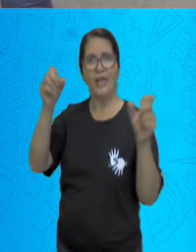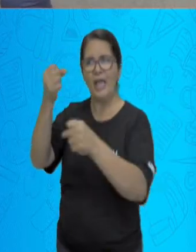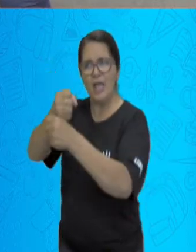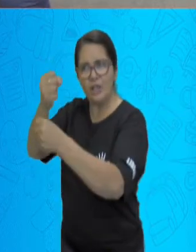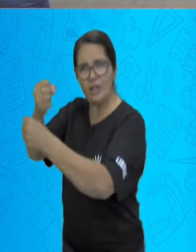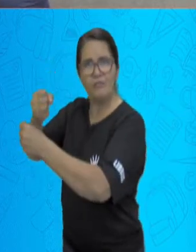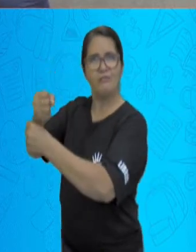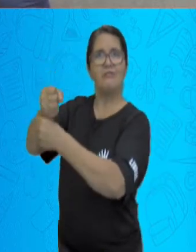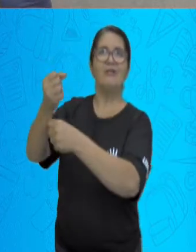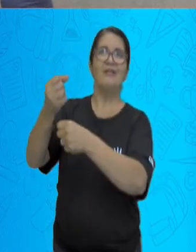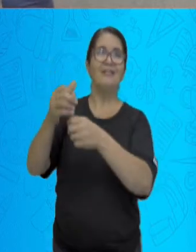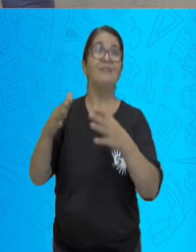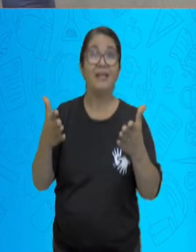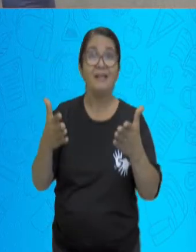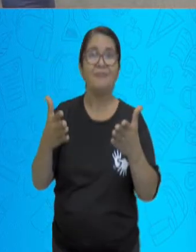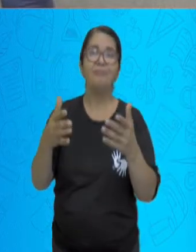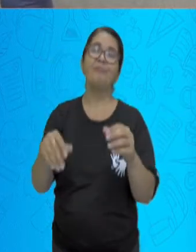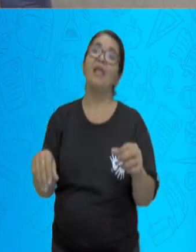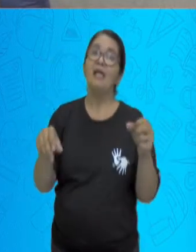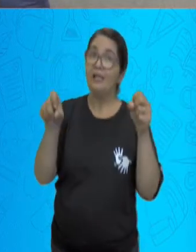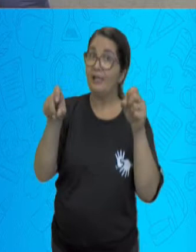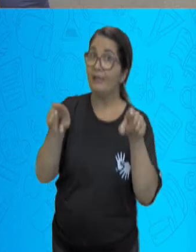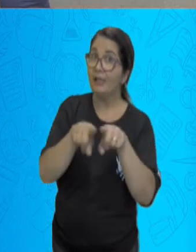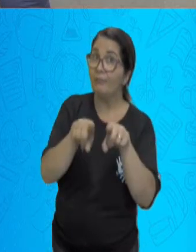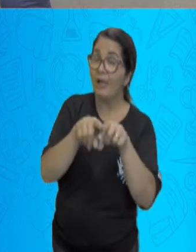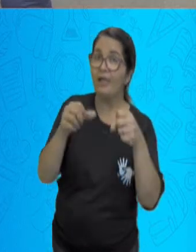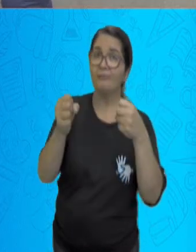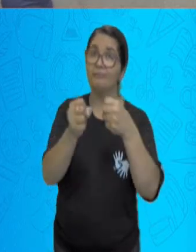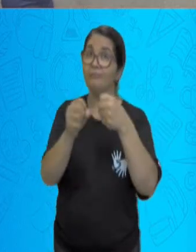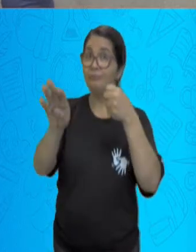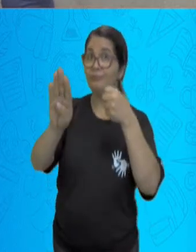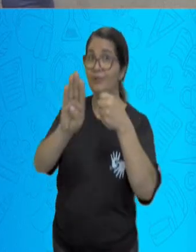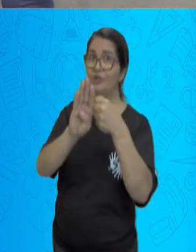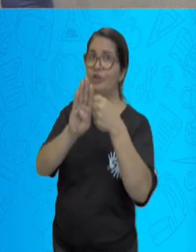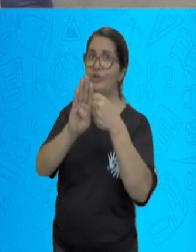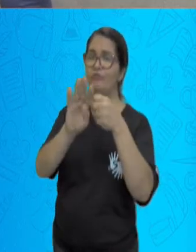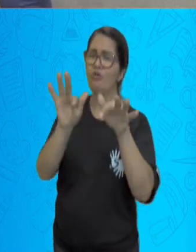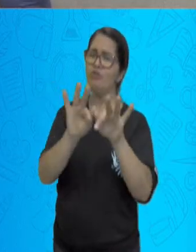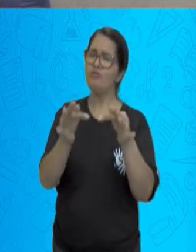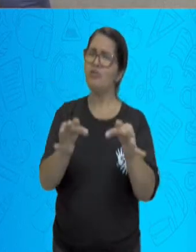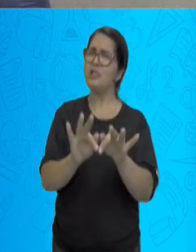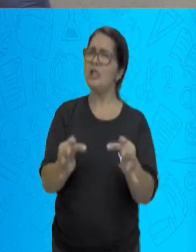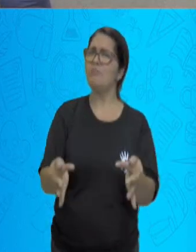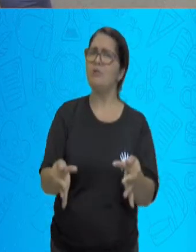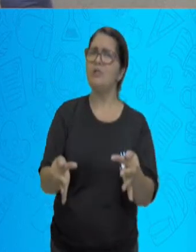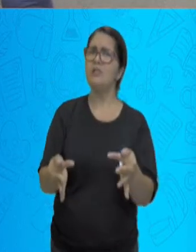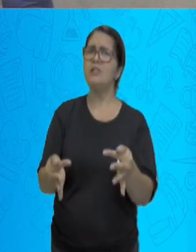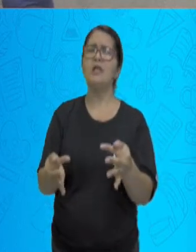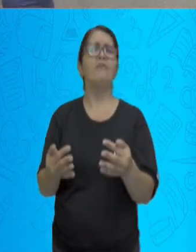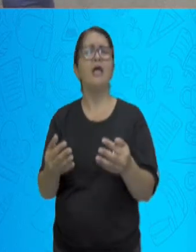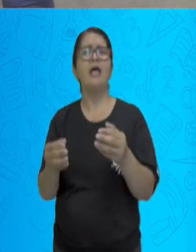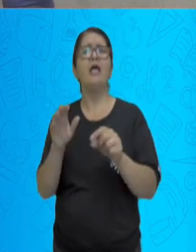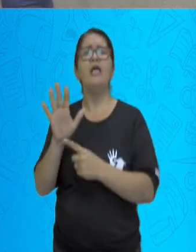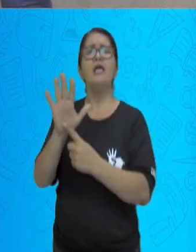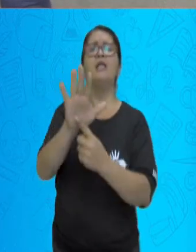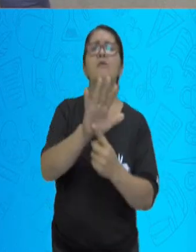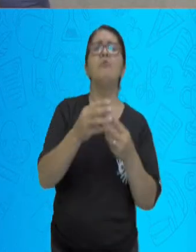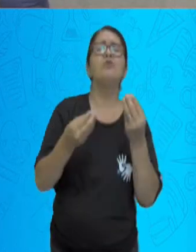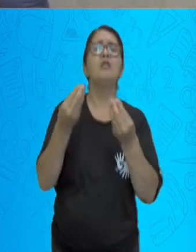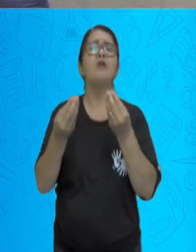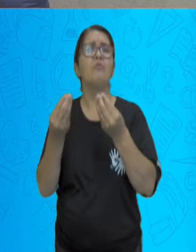O substantivo simples. O substantivo simples, ele vai apresentar apenas um radical em sua